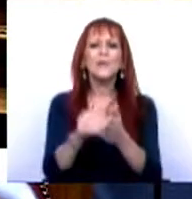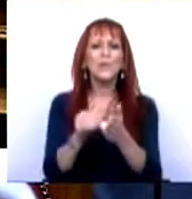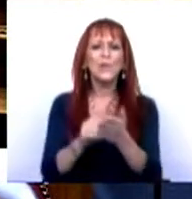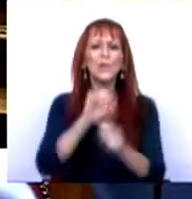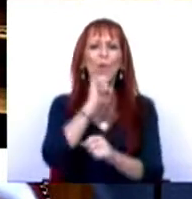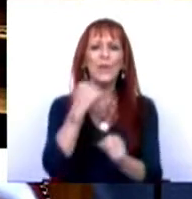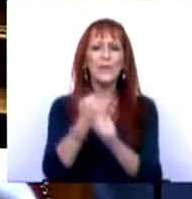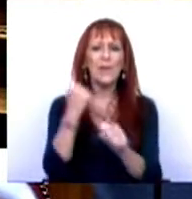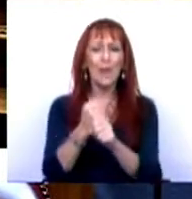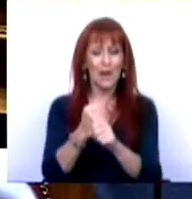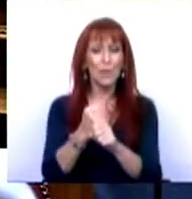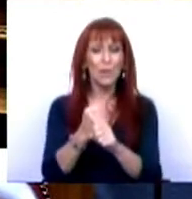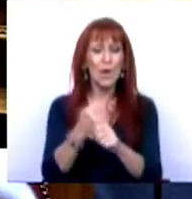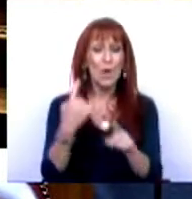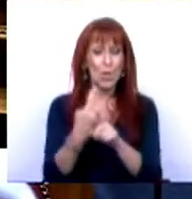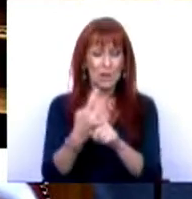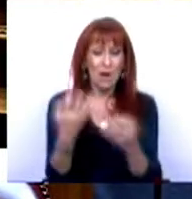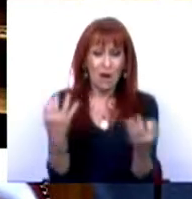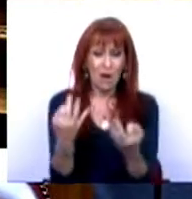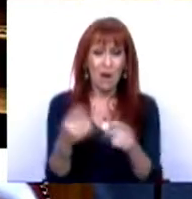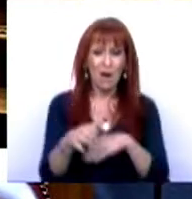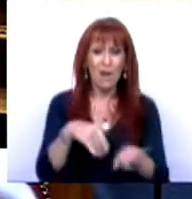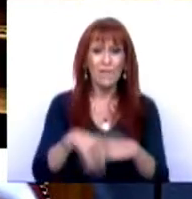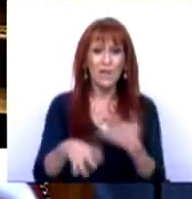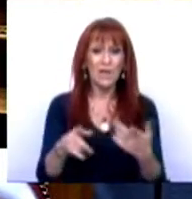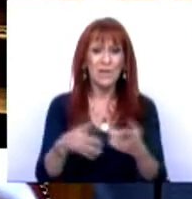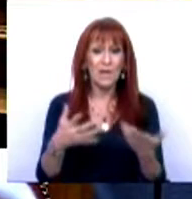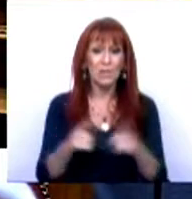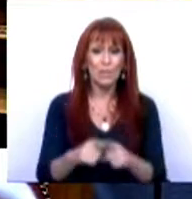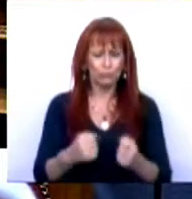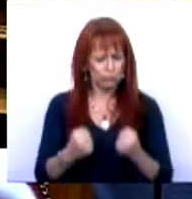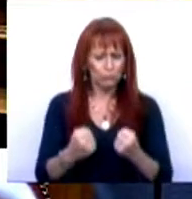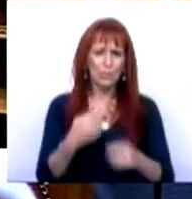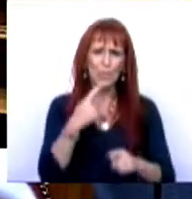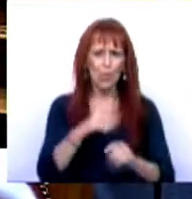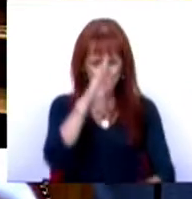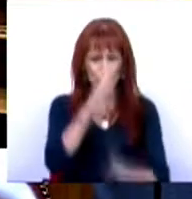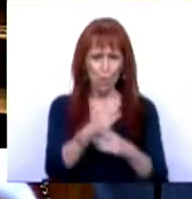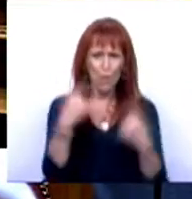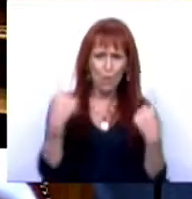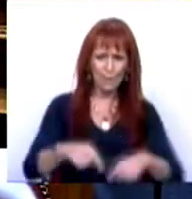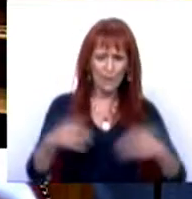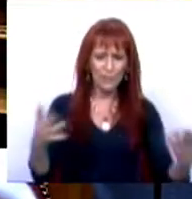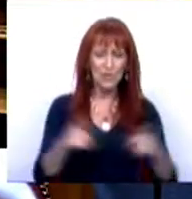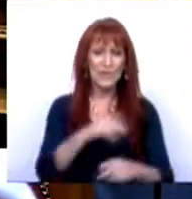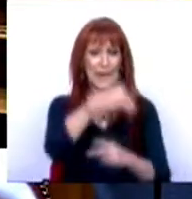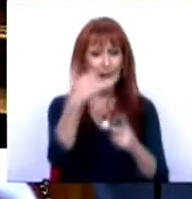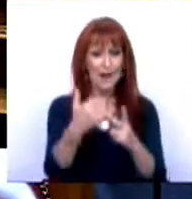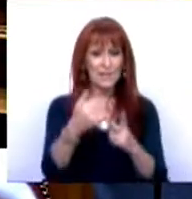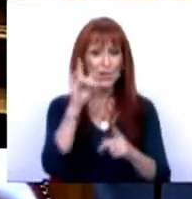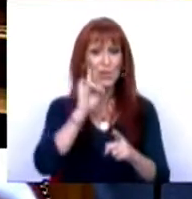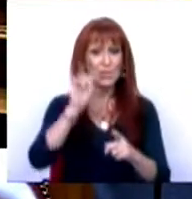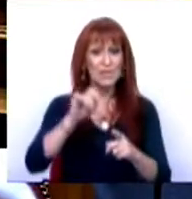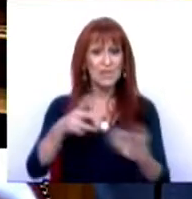no Código do Trabalho, coisa que, aliás, fizemos com afinco e com determinação. Em segundo lugar,